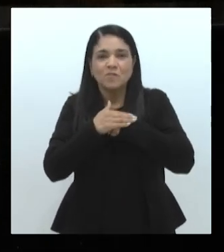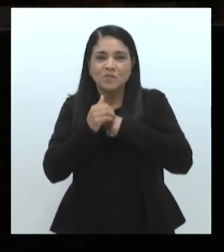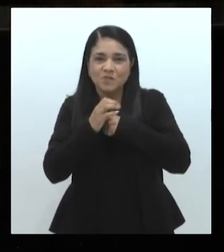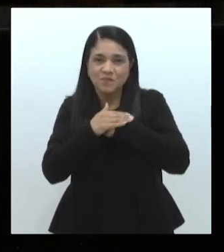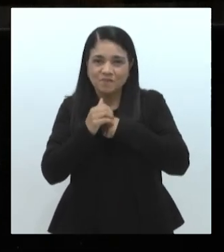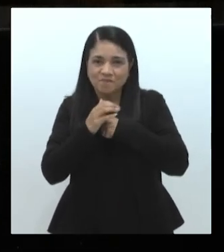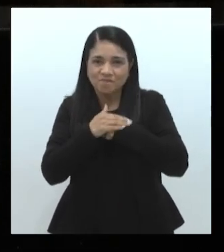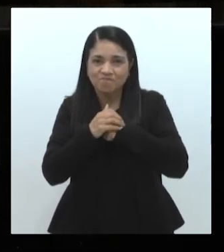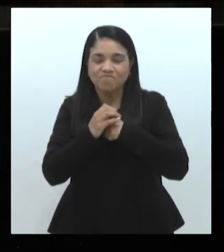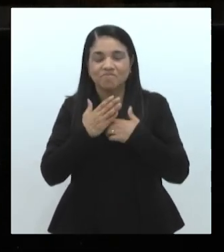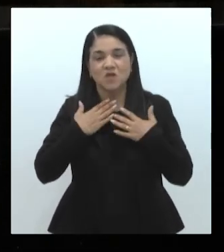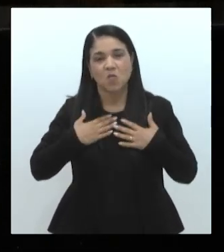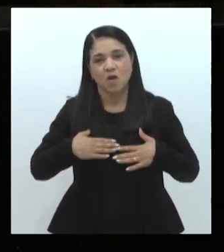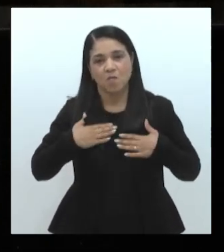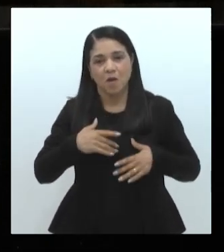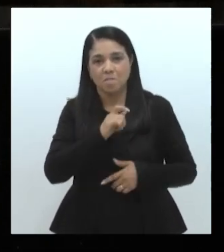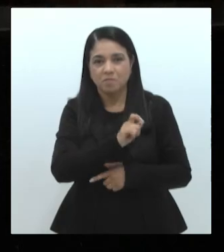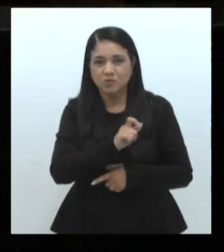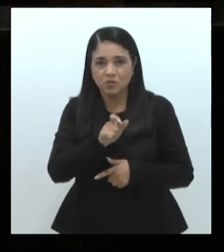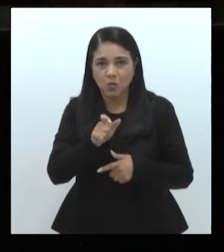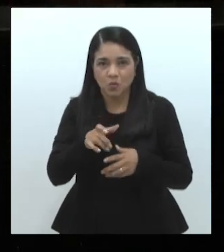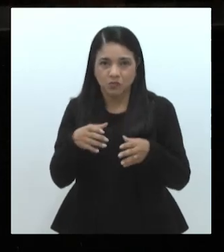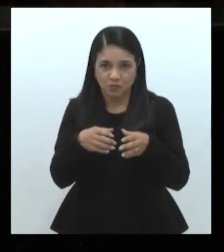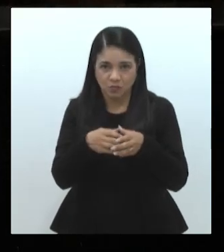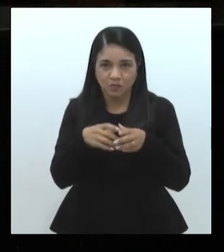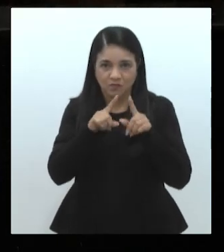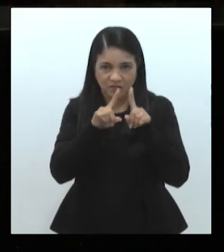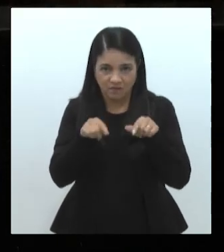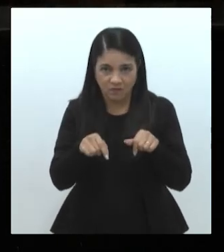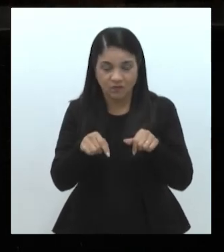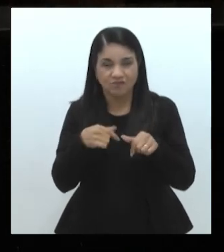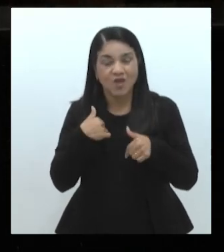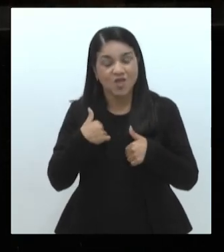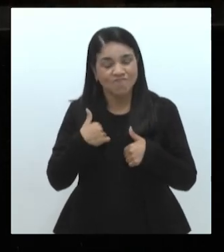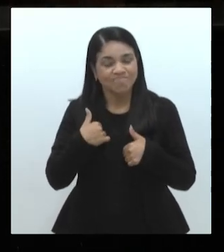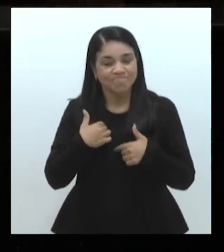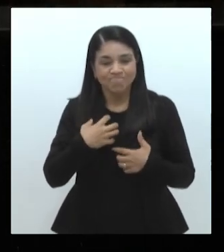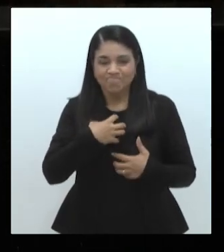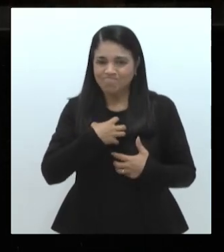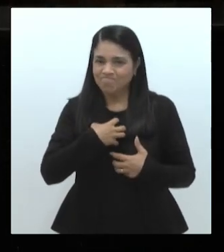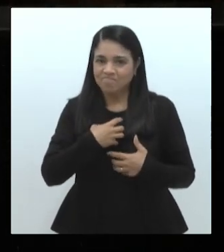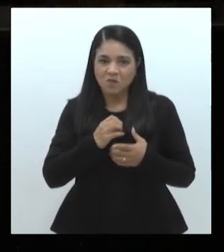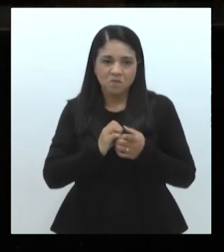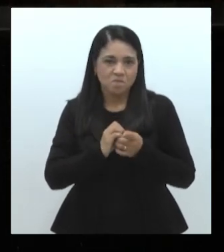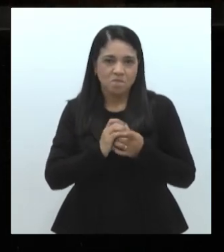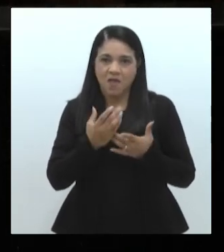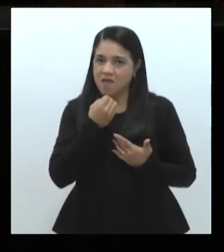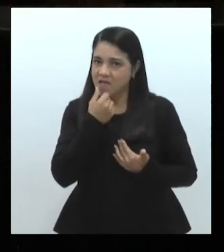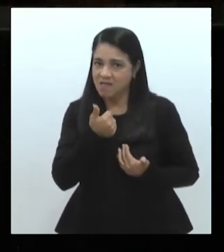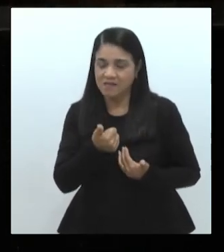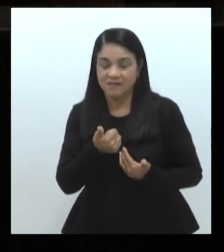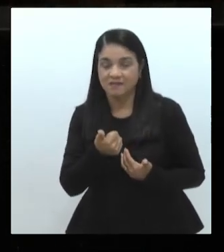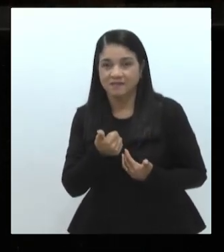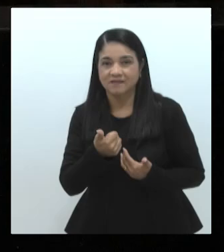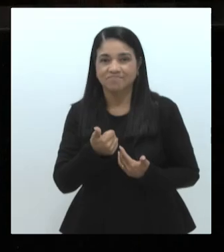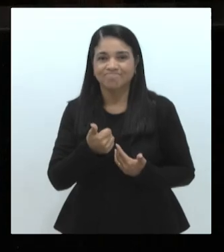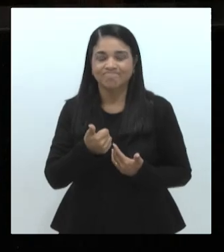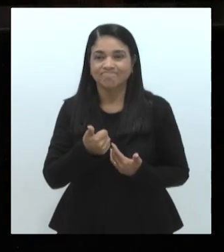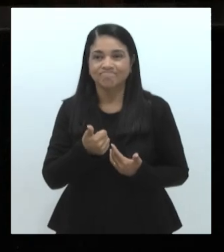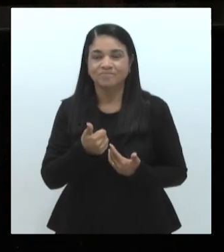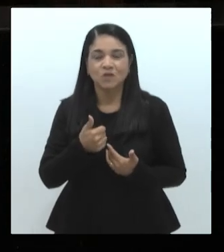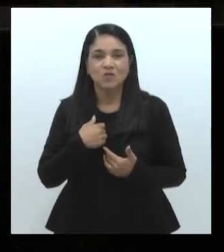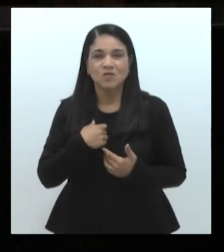essas pessoas. E confesso que eu nunca me senti à vontade de fazer isso, porque não é uma